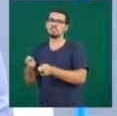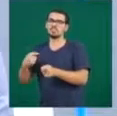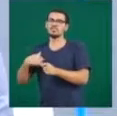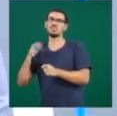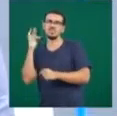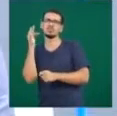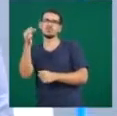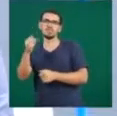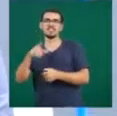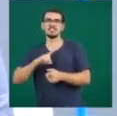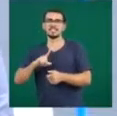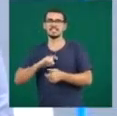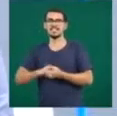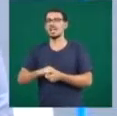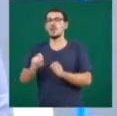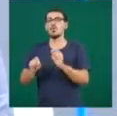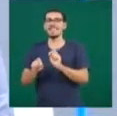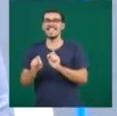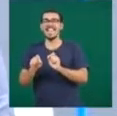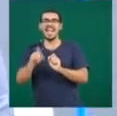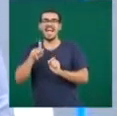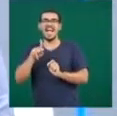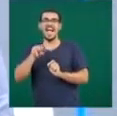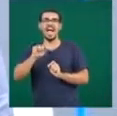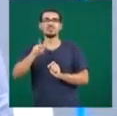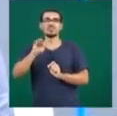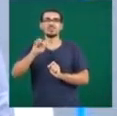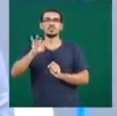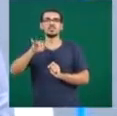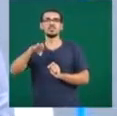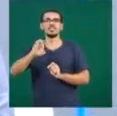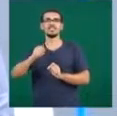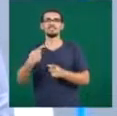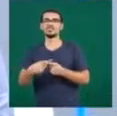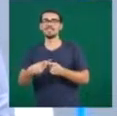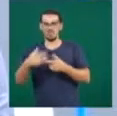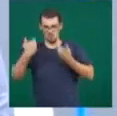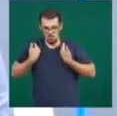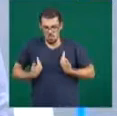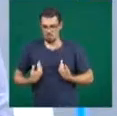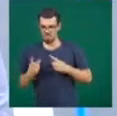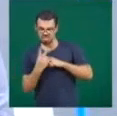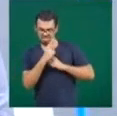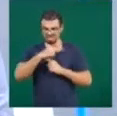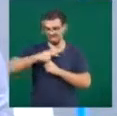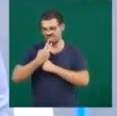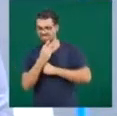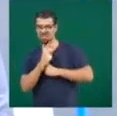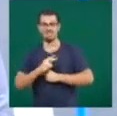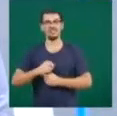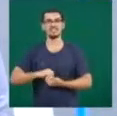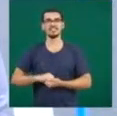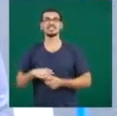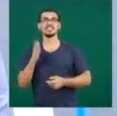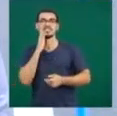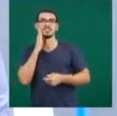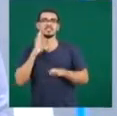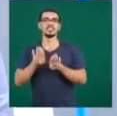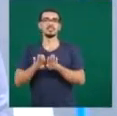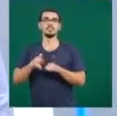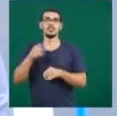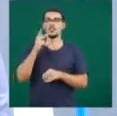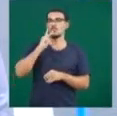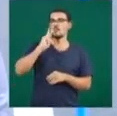produzir células de defesa contra o seu próprio organismo. A gente sabe que o fumo, uso de algumas medicações, como medicações para hipertensão, até